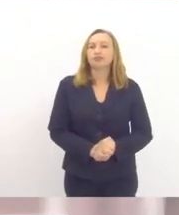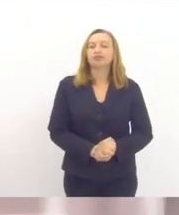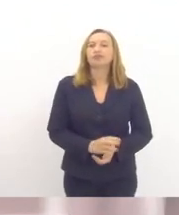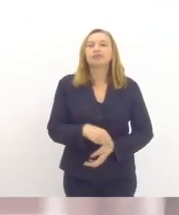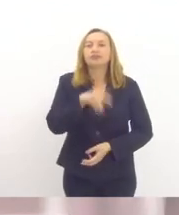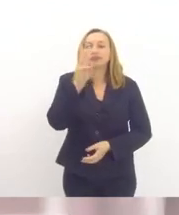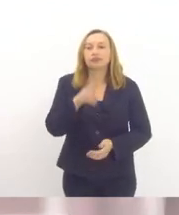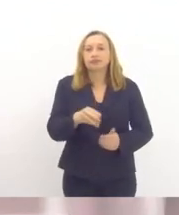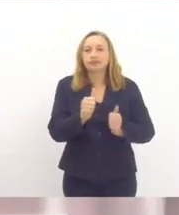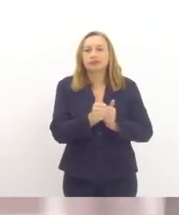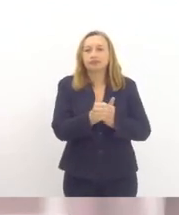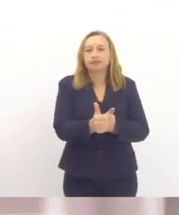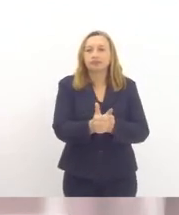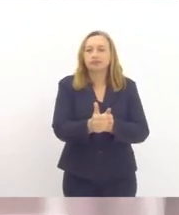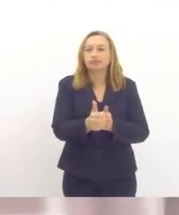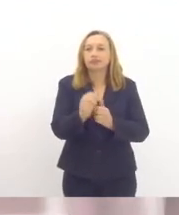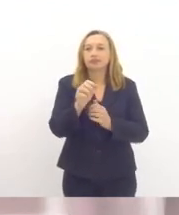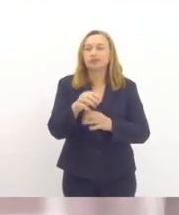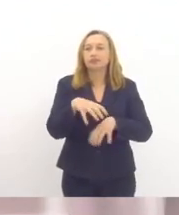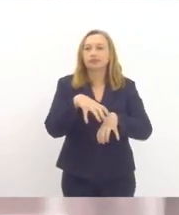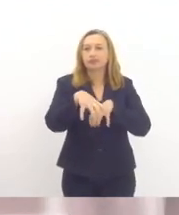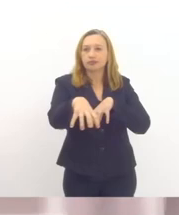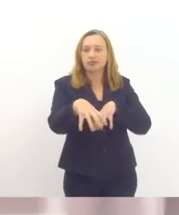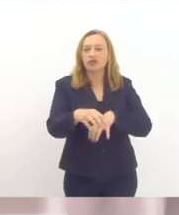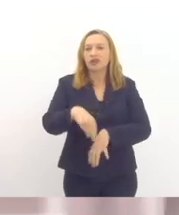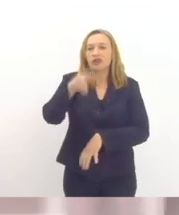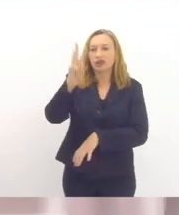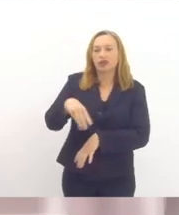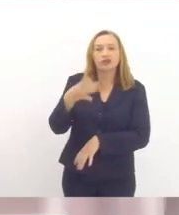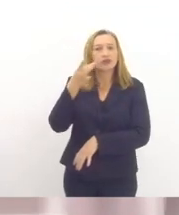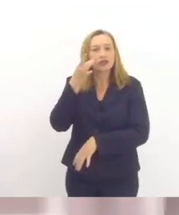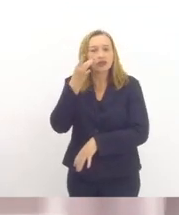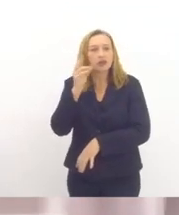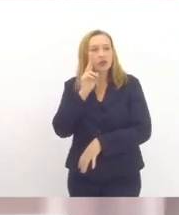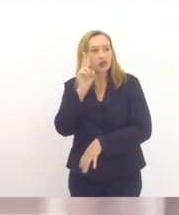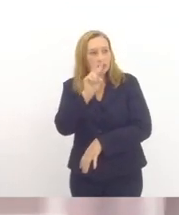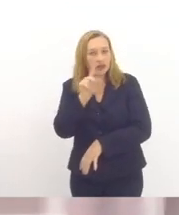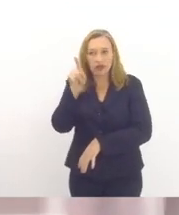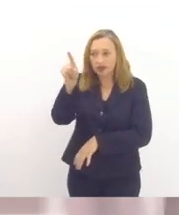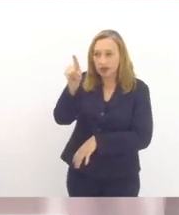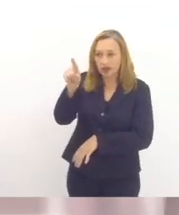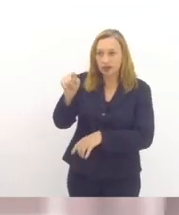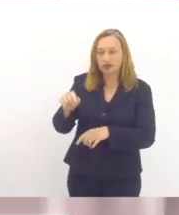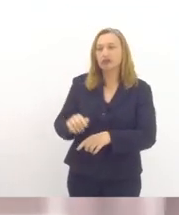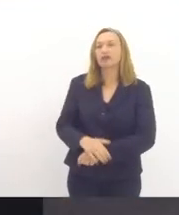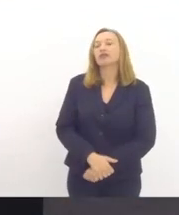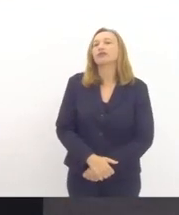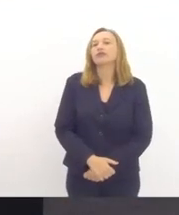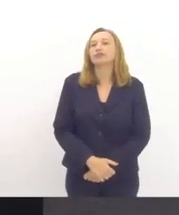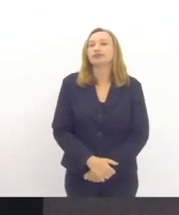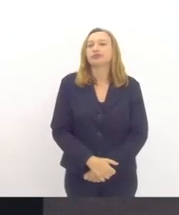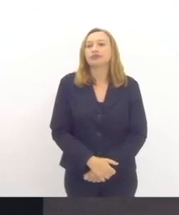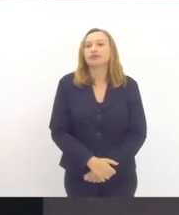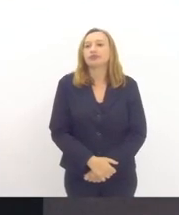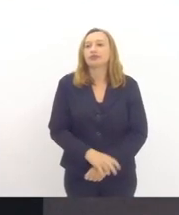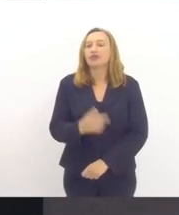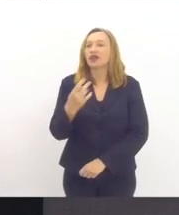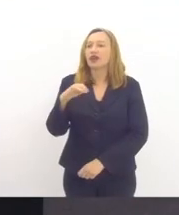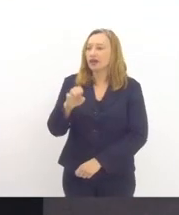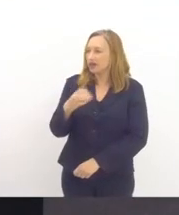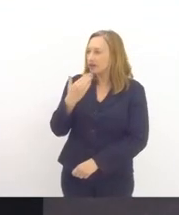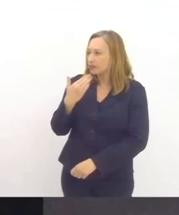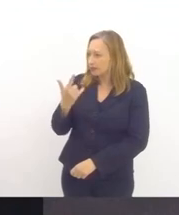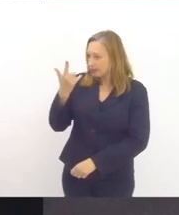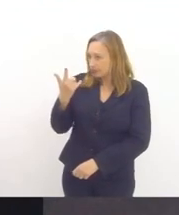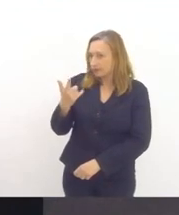acompanhando online. Quem está presente pode acompanhar aqui pela apresentação que está sendo feita aqui na parede. Tá, Monique, bom? Tem só que